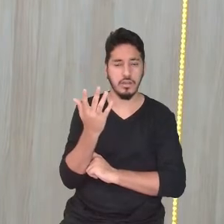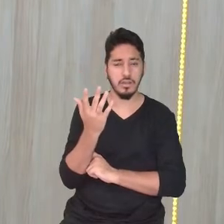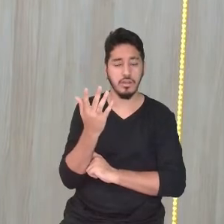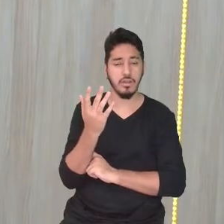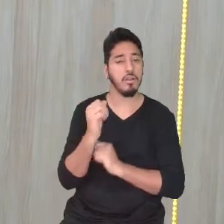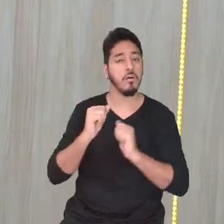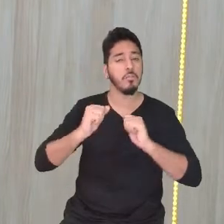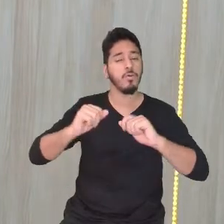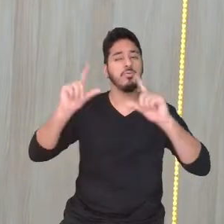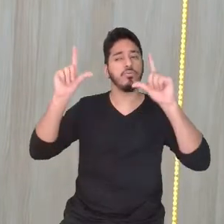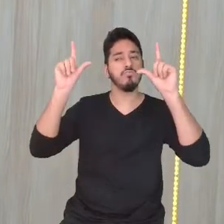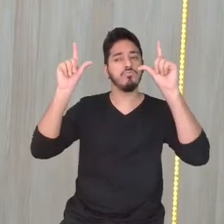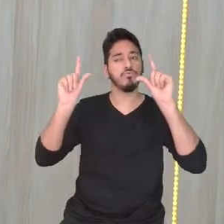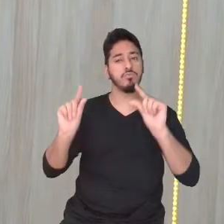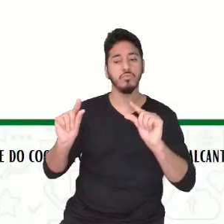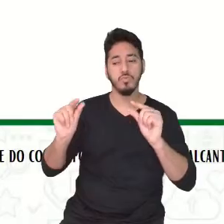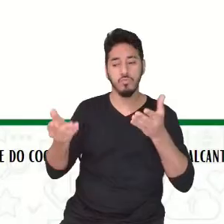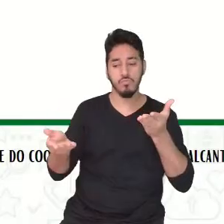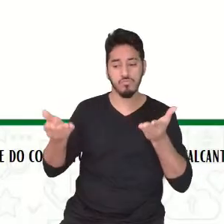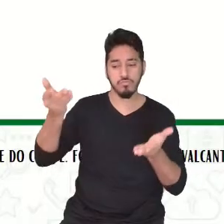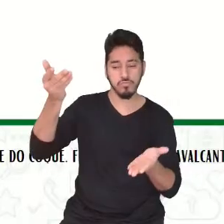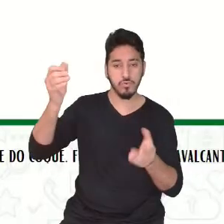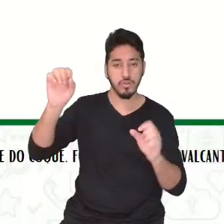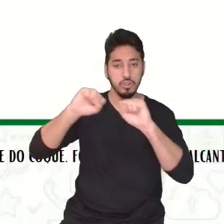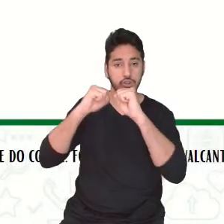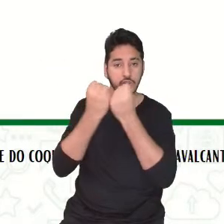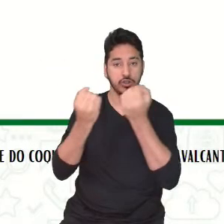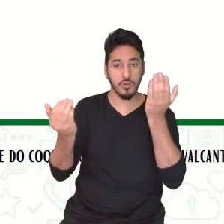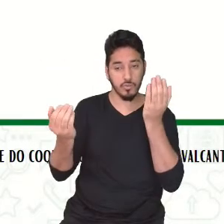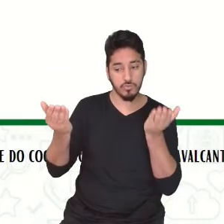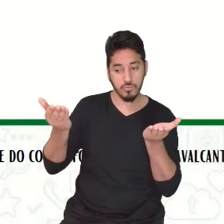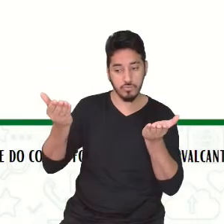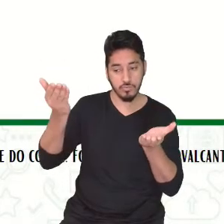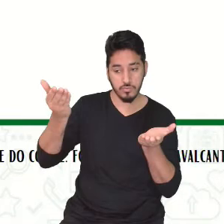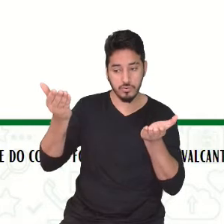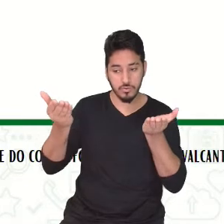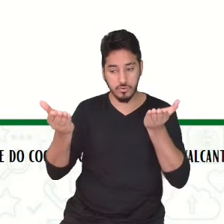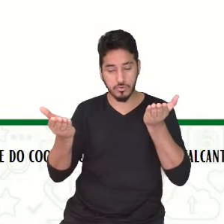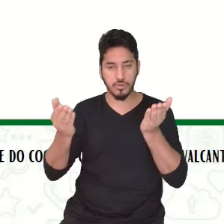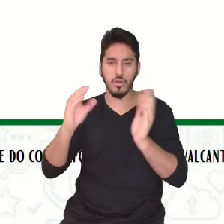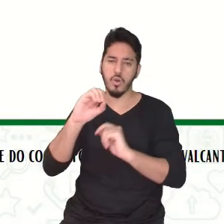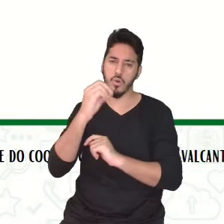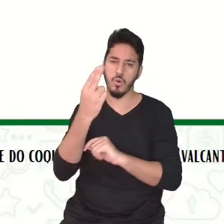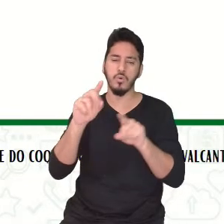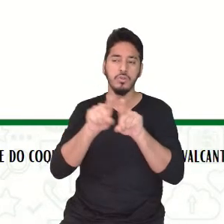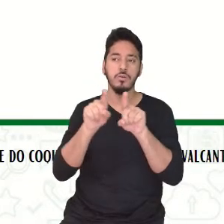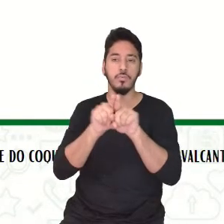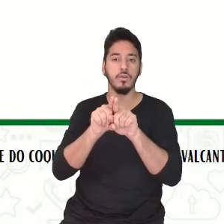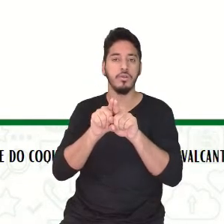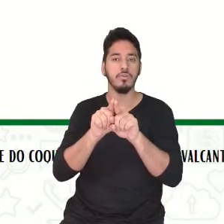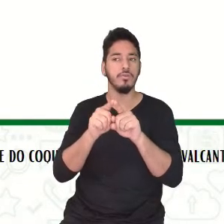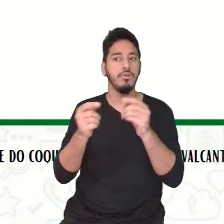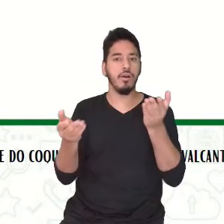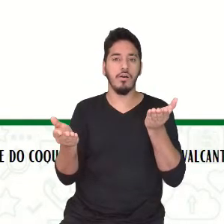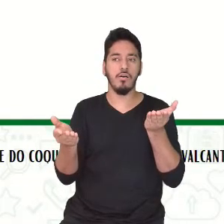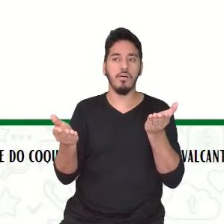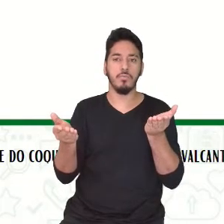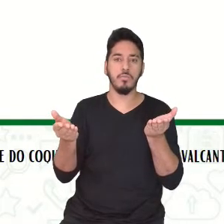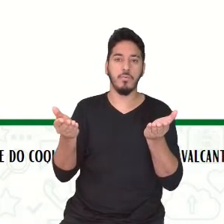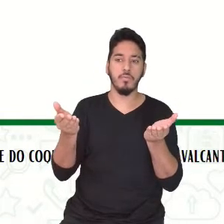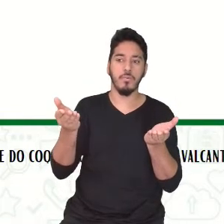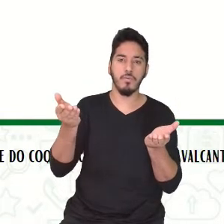pode diminuir as desigualdades sociais. Ou também pode aprofundar essas